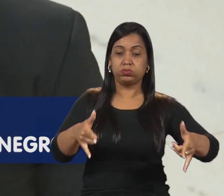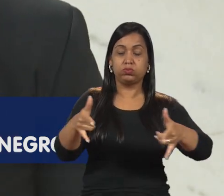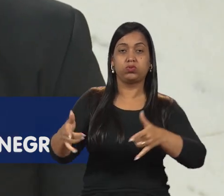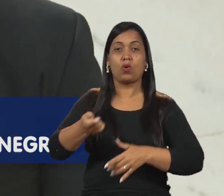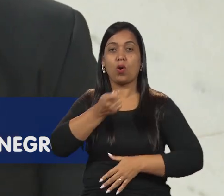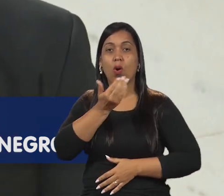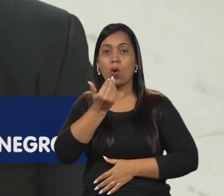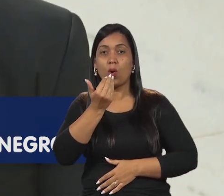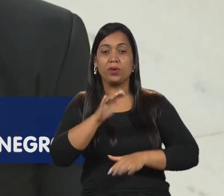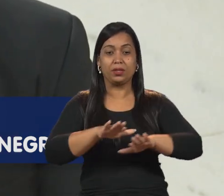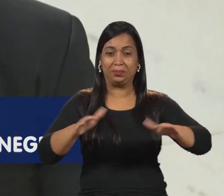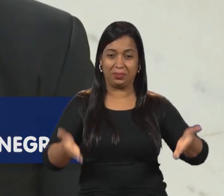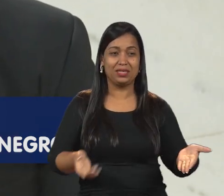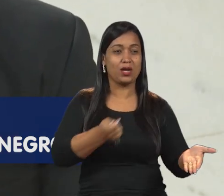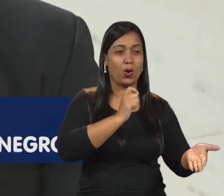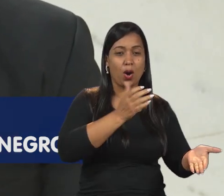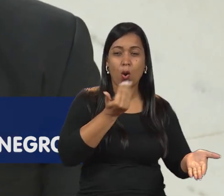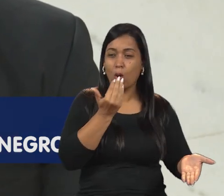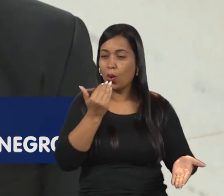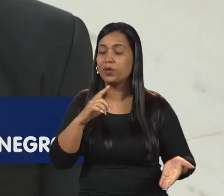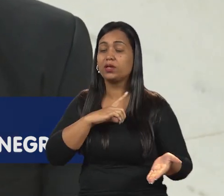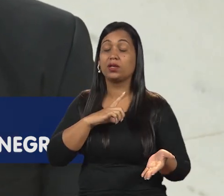vão, em tese, buscar